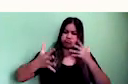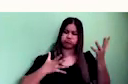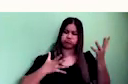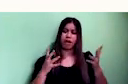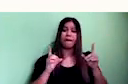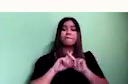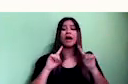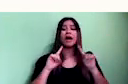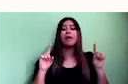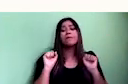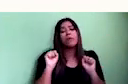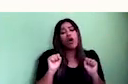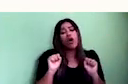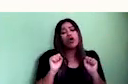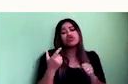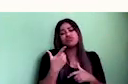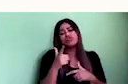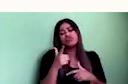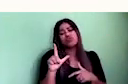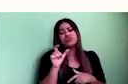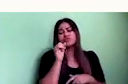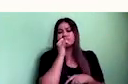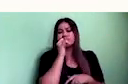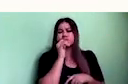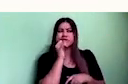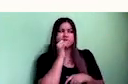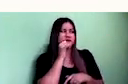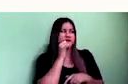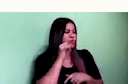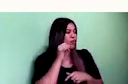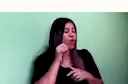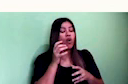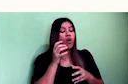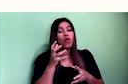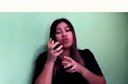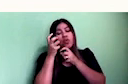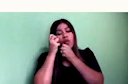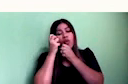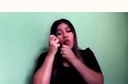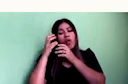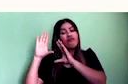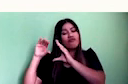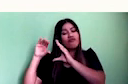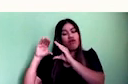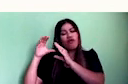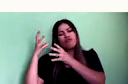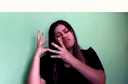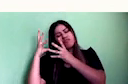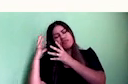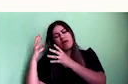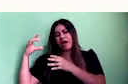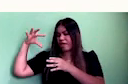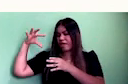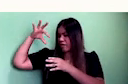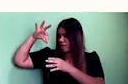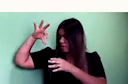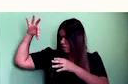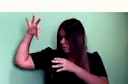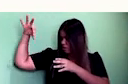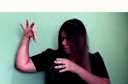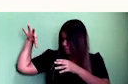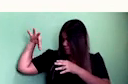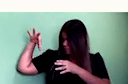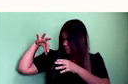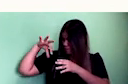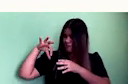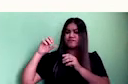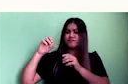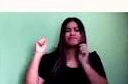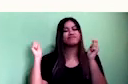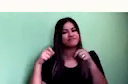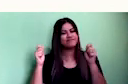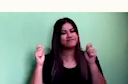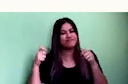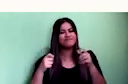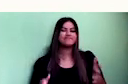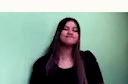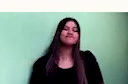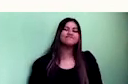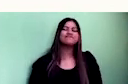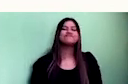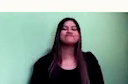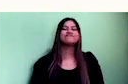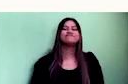almofada ou na ponta do colchão, você pinga ali, aquilo vai ficar no ambiente, tá? Outro óleo que eu trouxe é o óleo